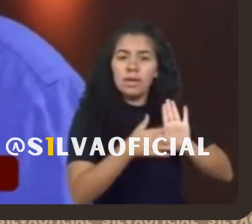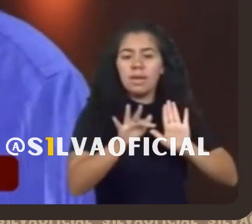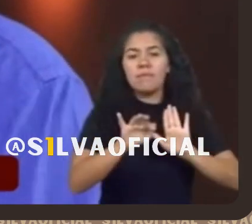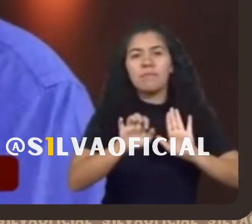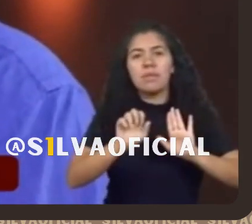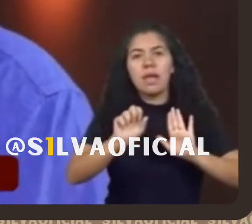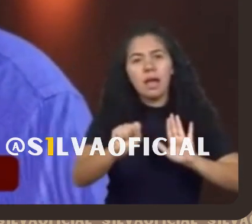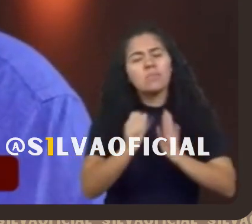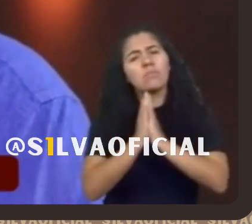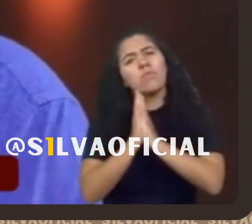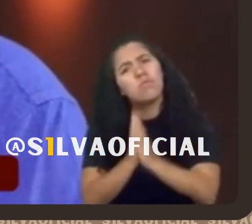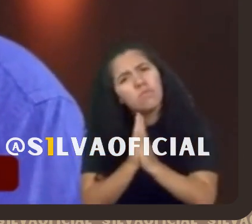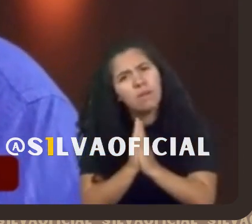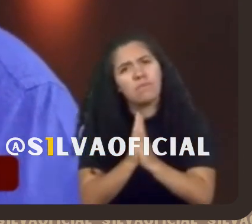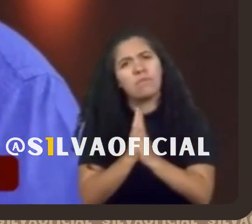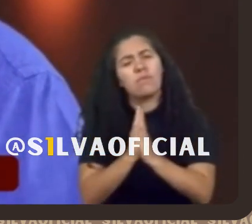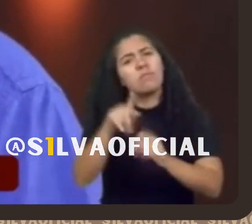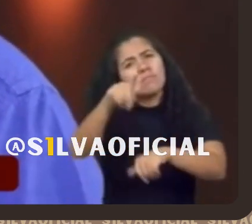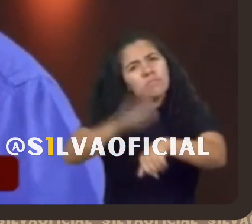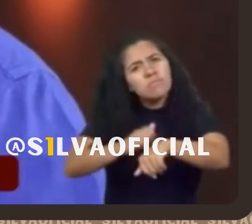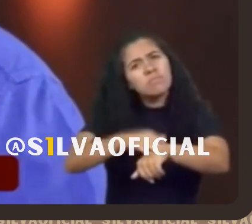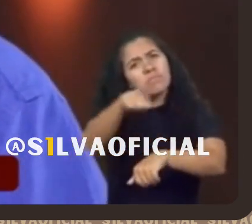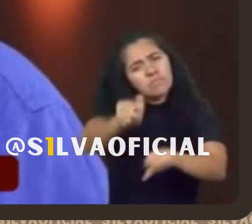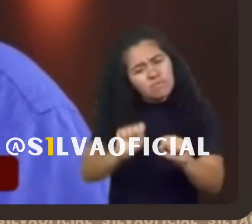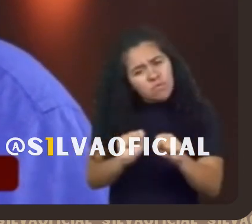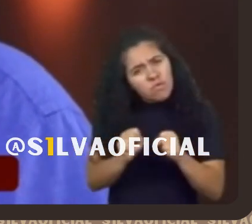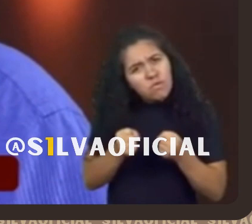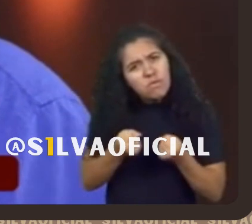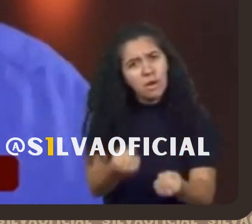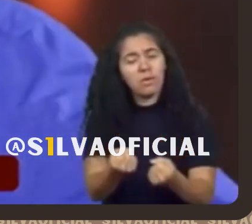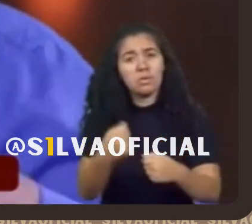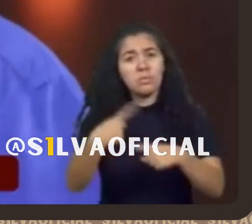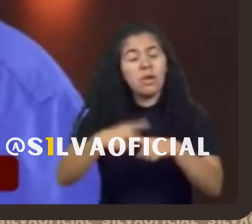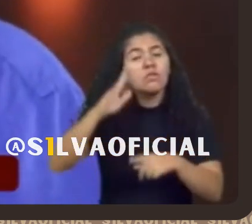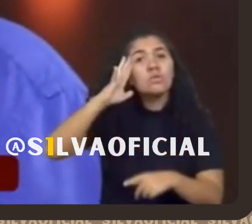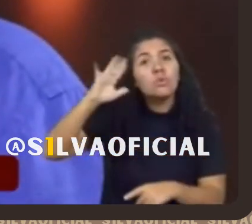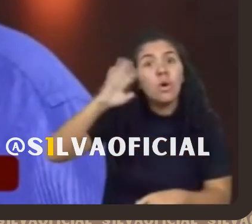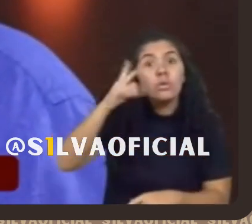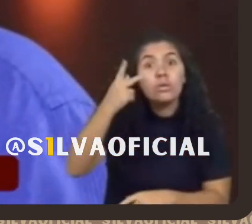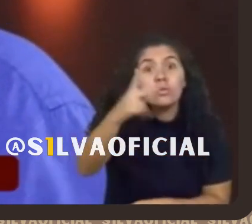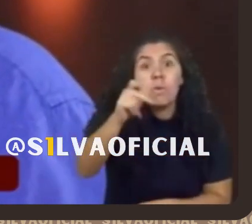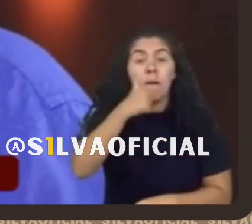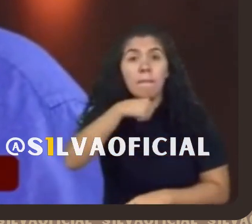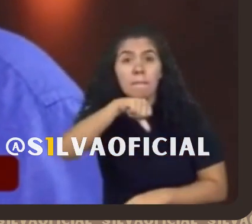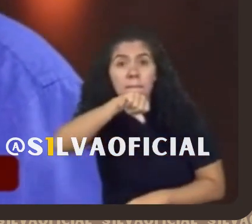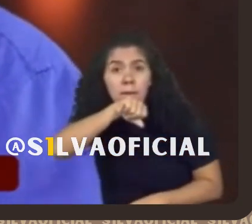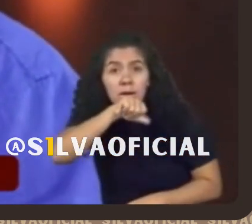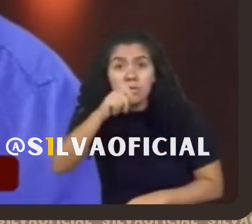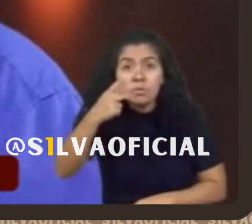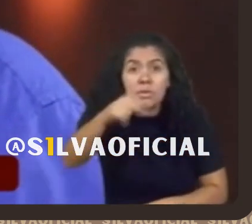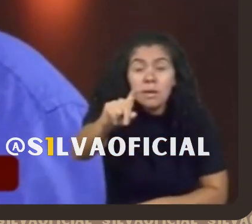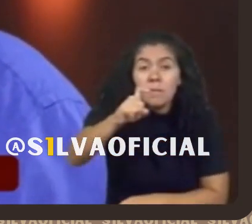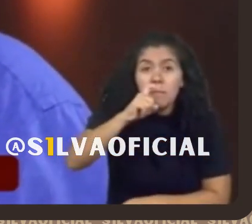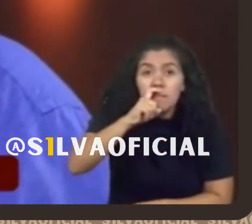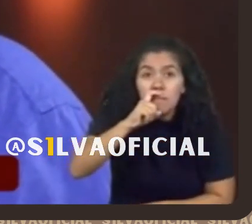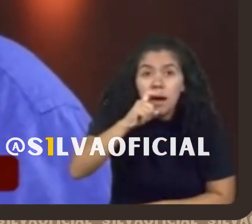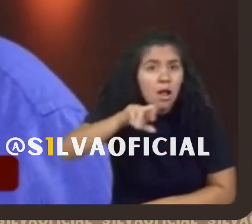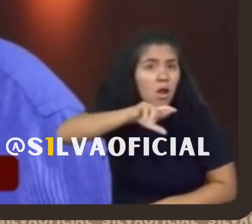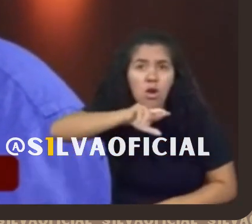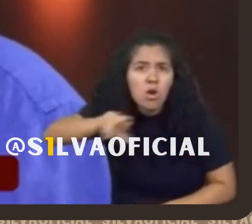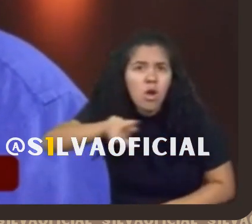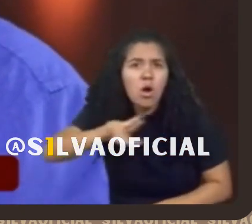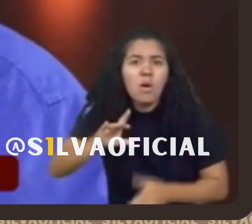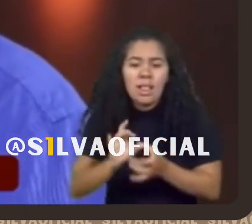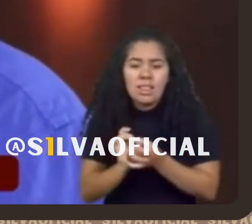um esforço por você mesmo o maior sonho da sua mãe e o maior sonho do seu pai não é deixar uma herança para